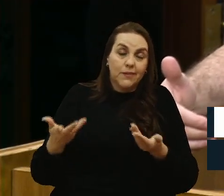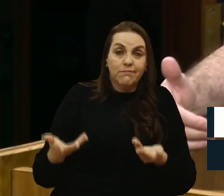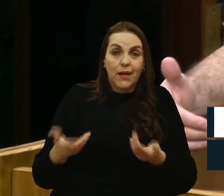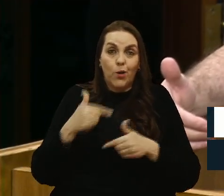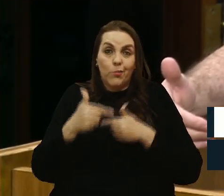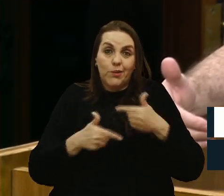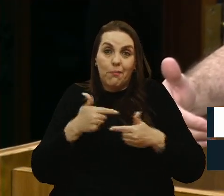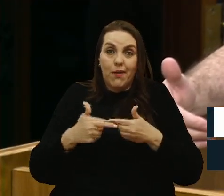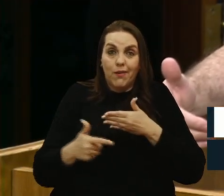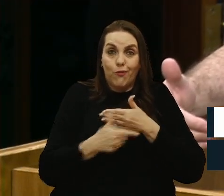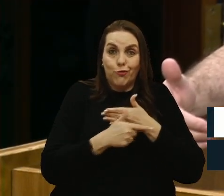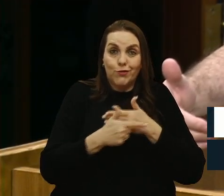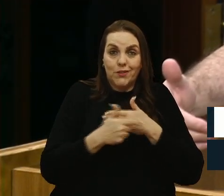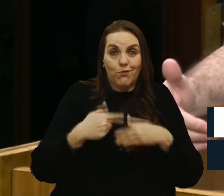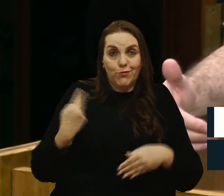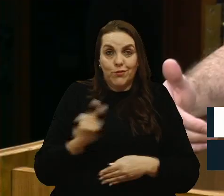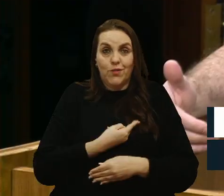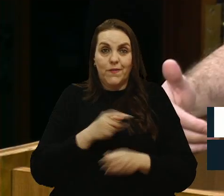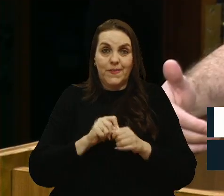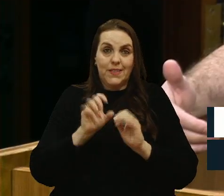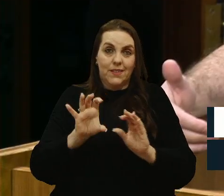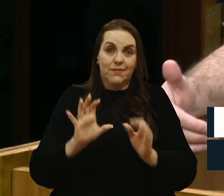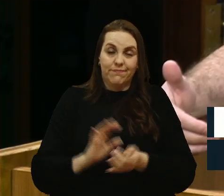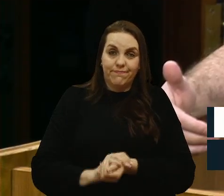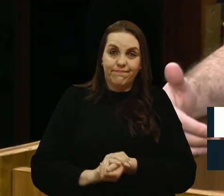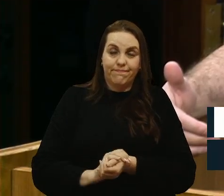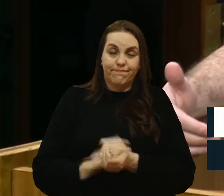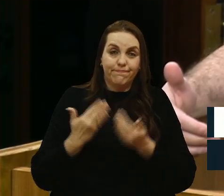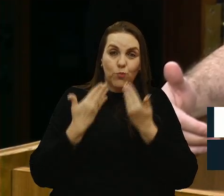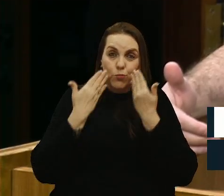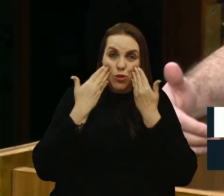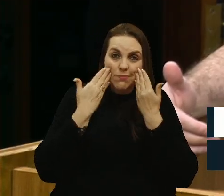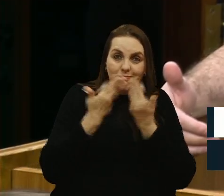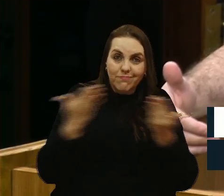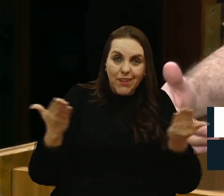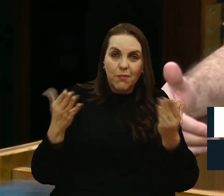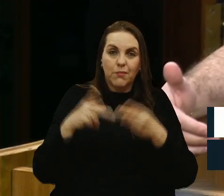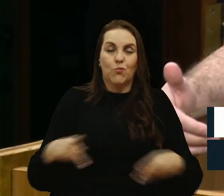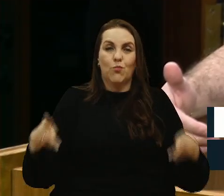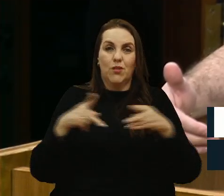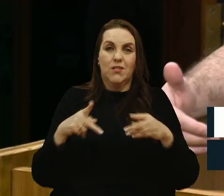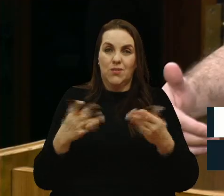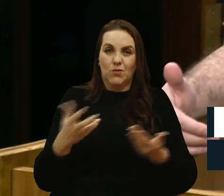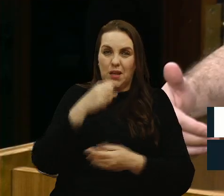da nossa função. Expor para a população essas barbaridades.